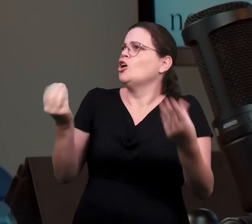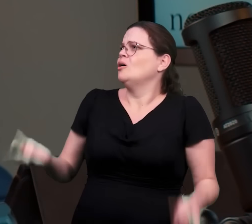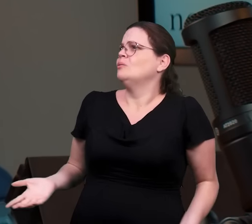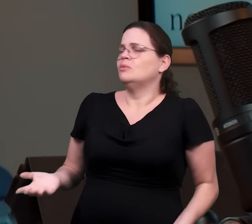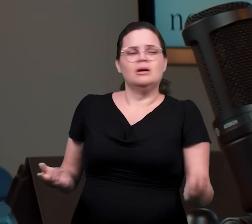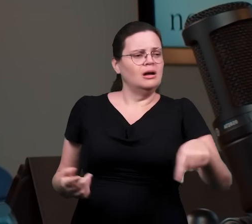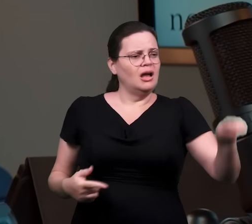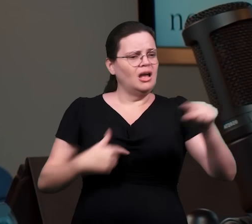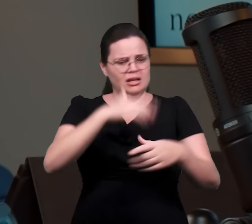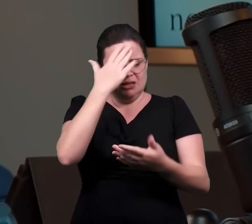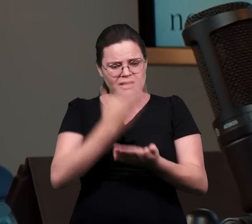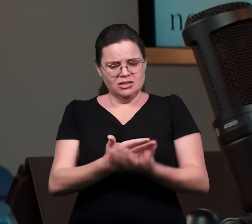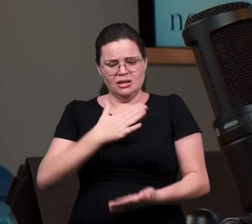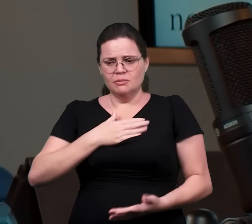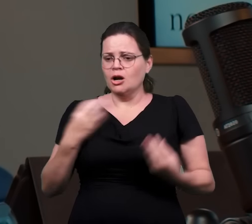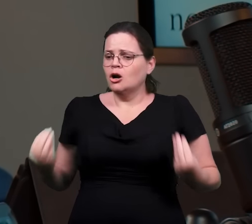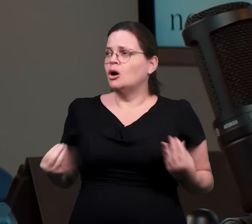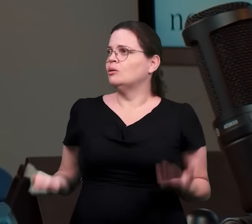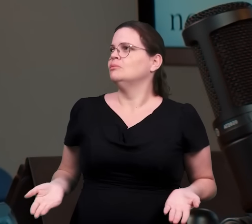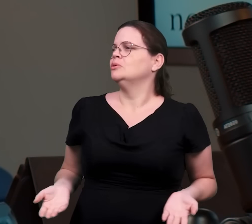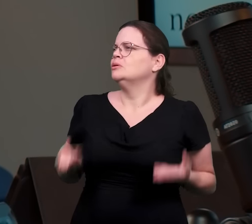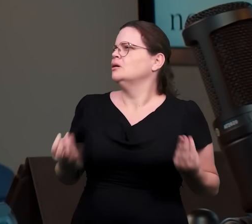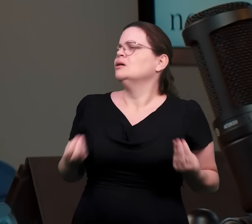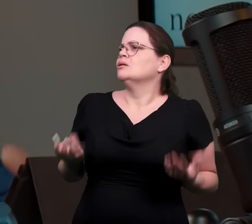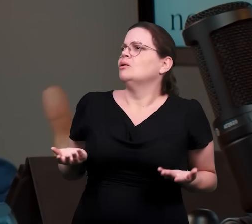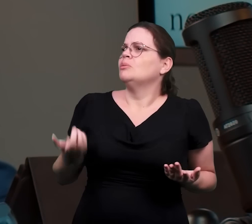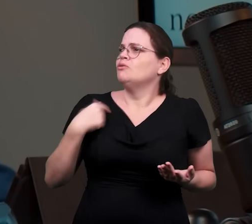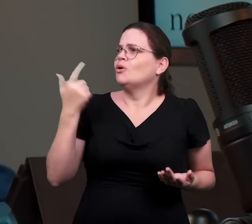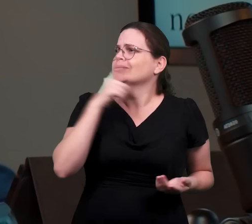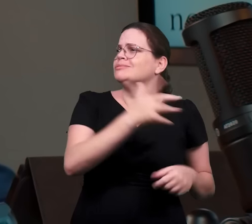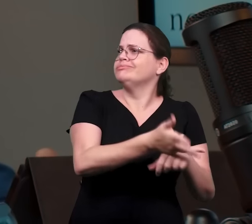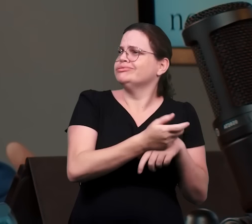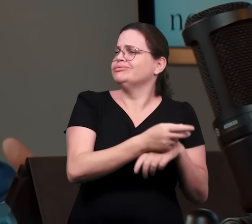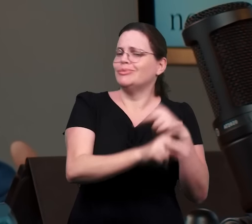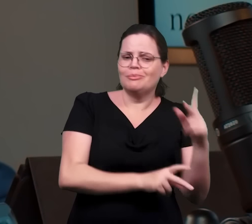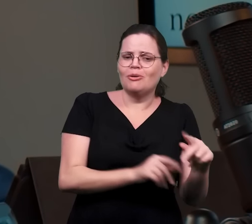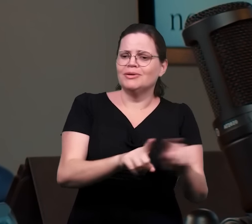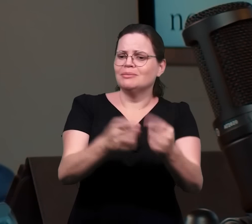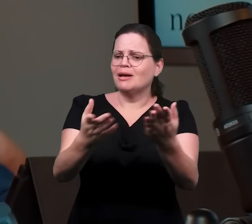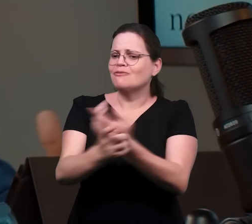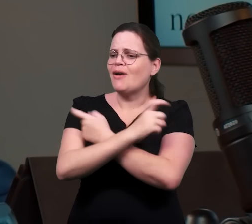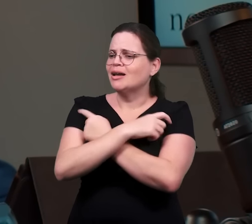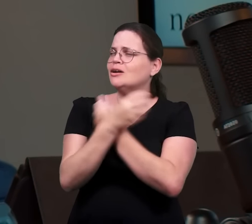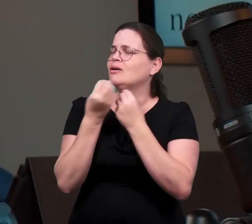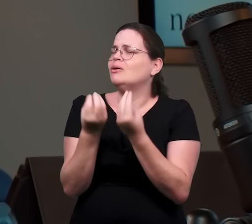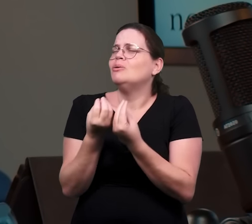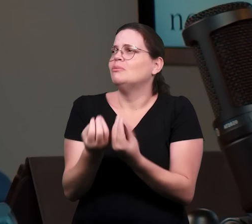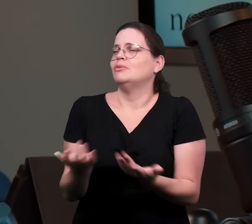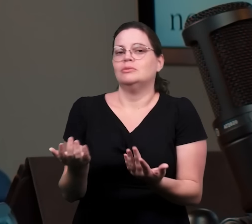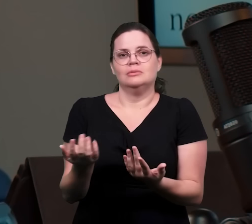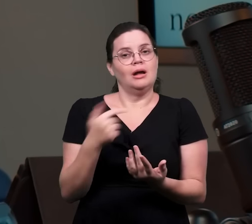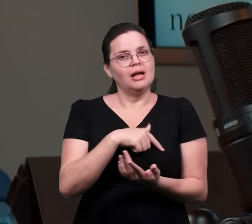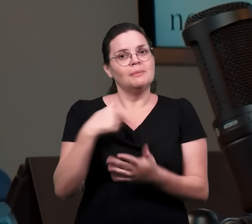Como crerão em mim, em outras palavras, né? Como eu vou convencer o povo e a Faraó? Como isso será